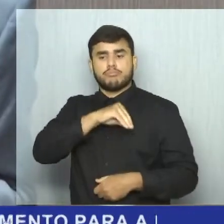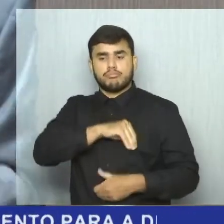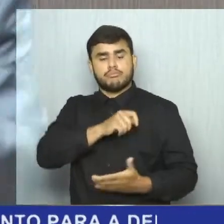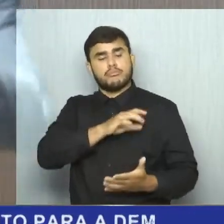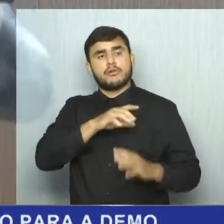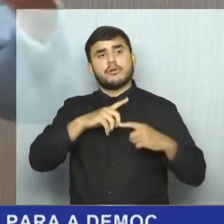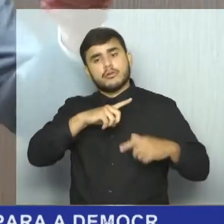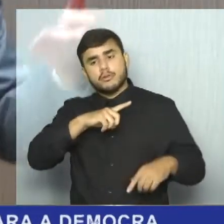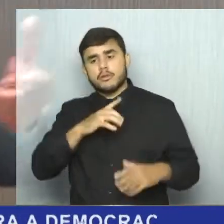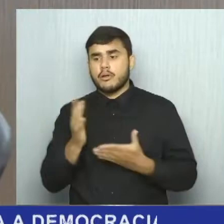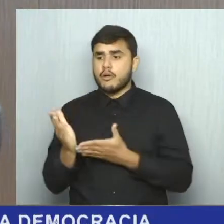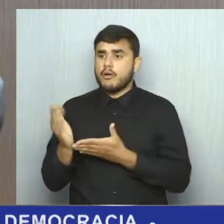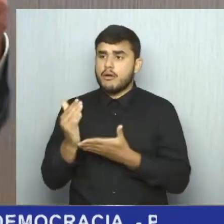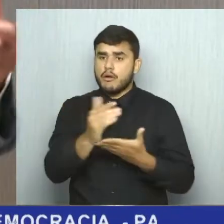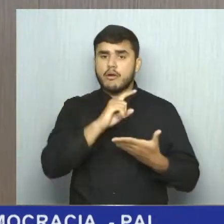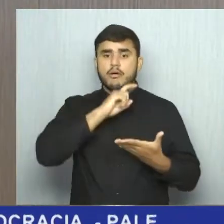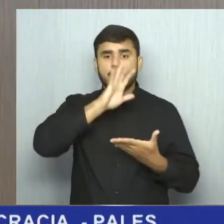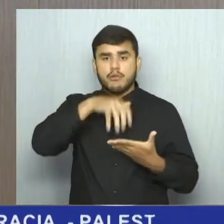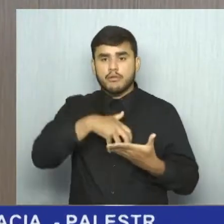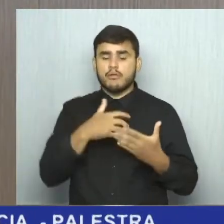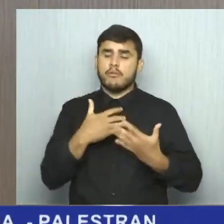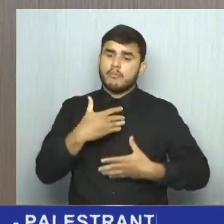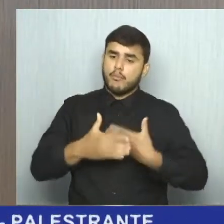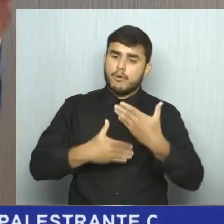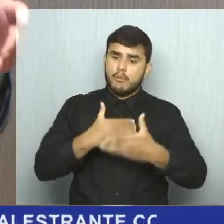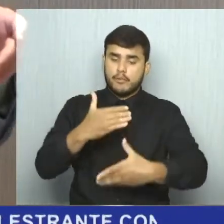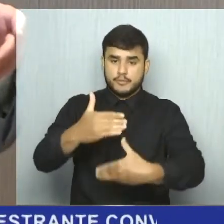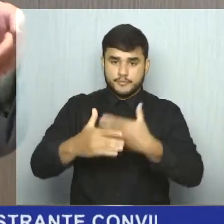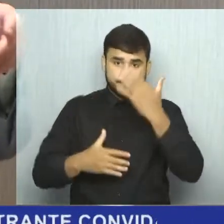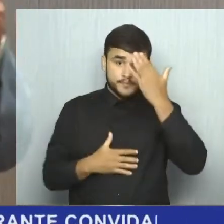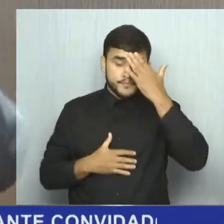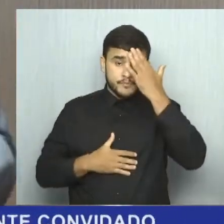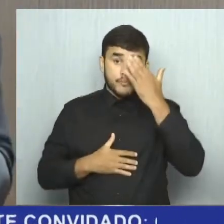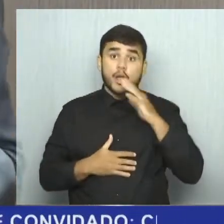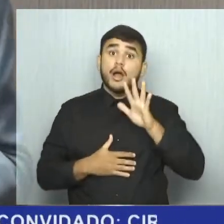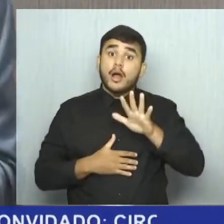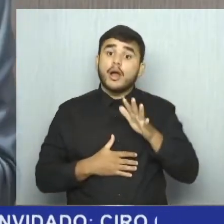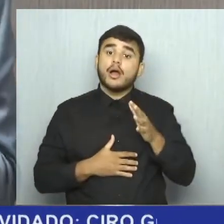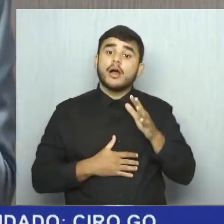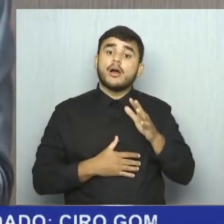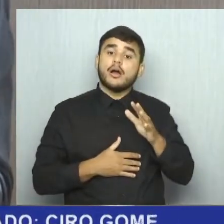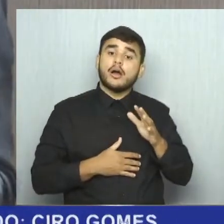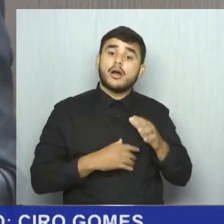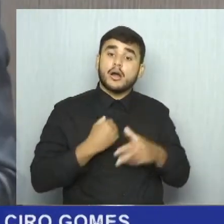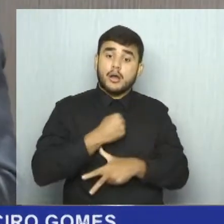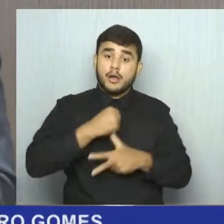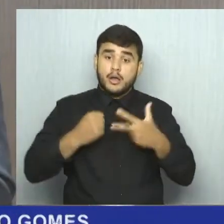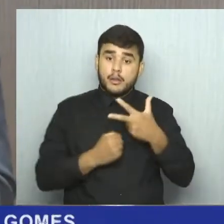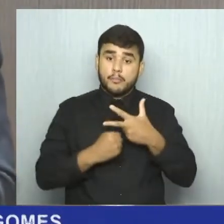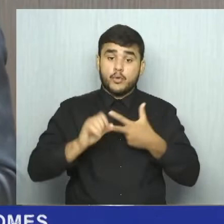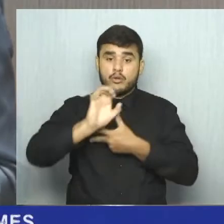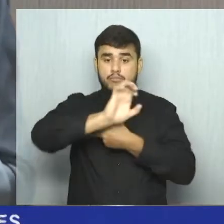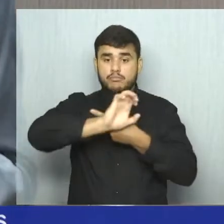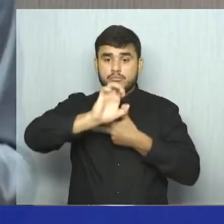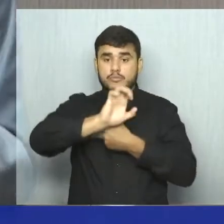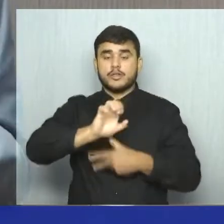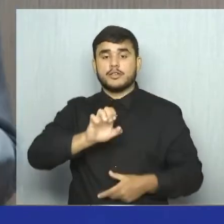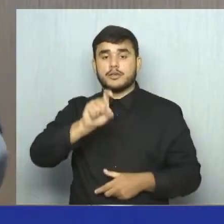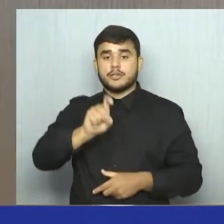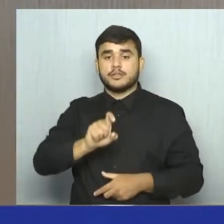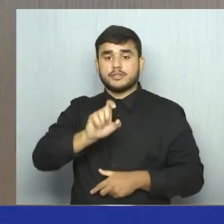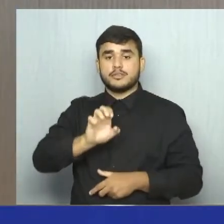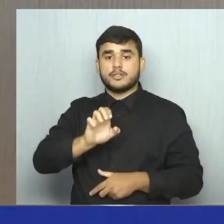polícia, enfim, são as primeiras grandes funcionalidades e a estas tarefas se deu o nome de poder executivo. A